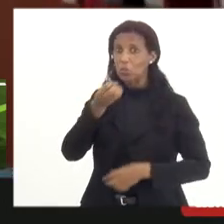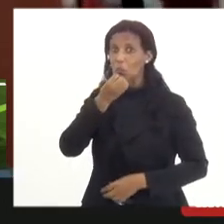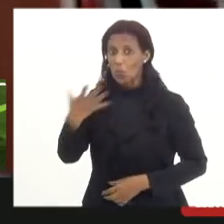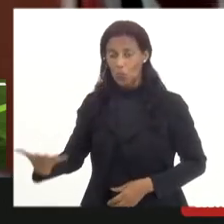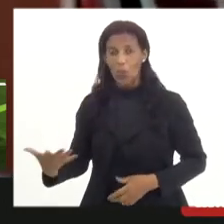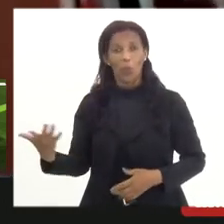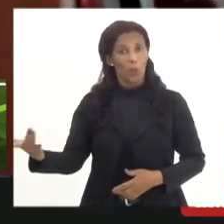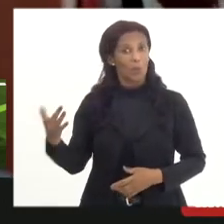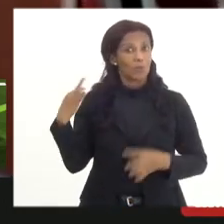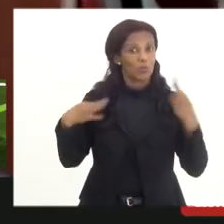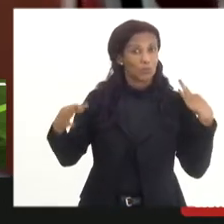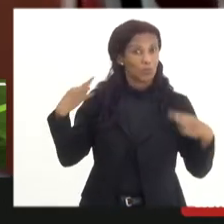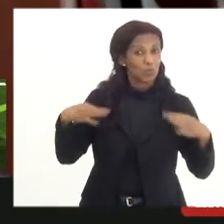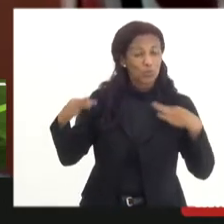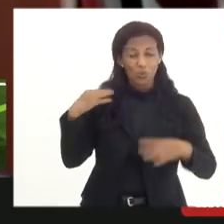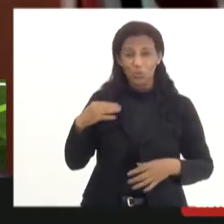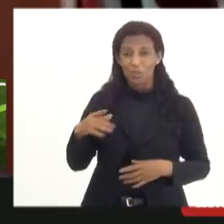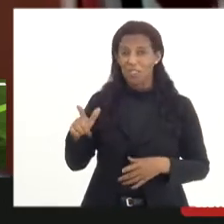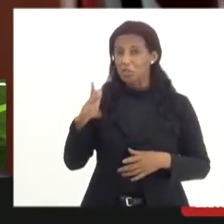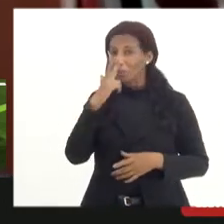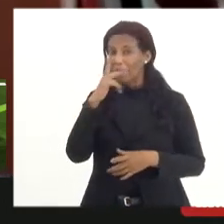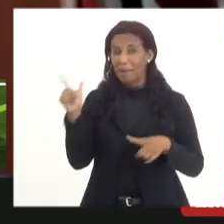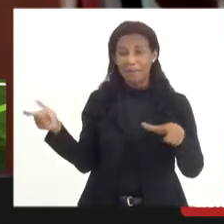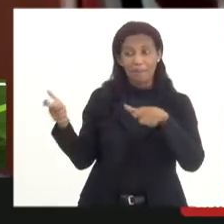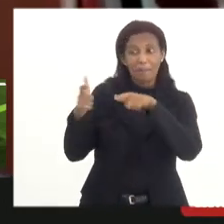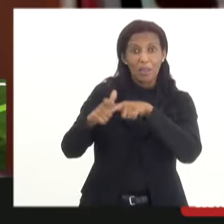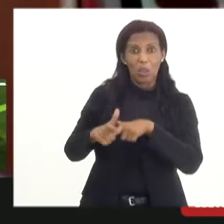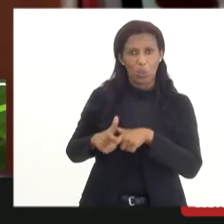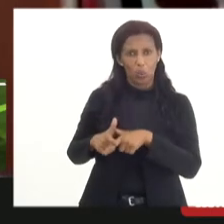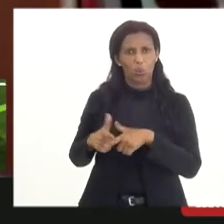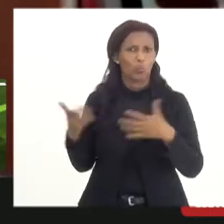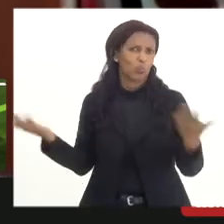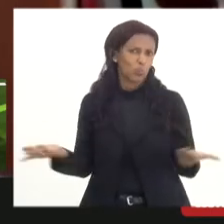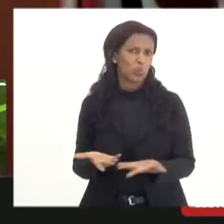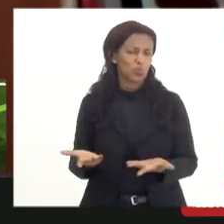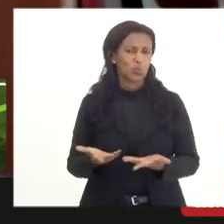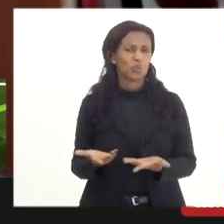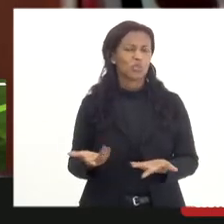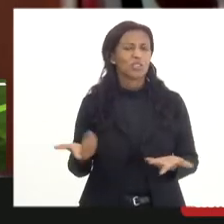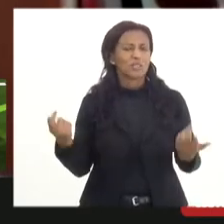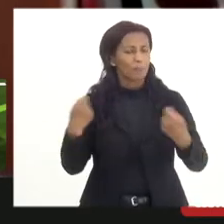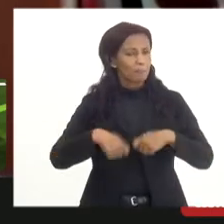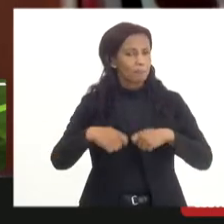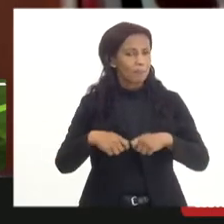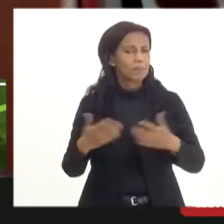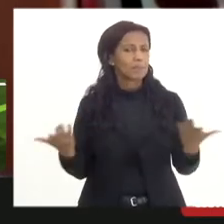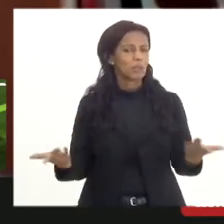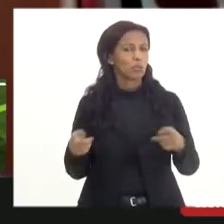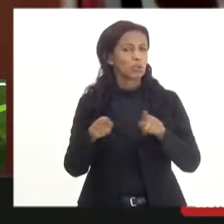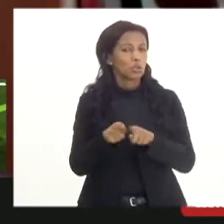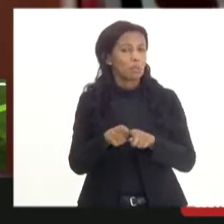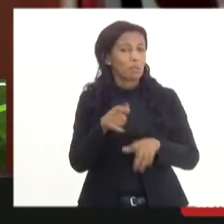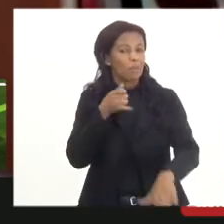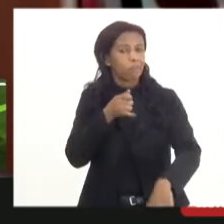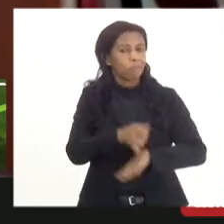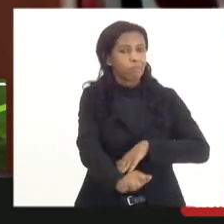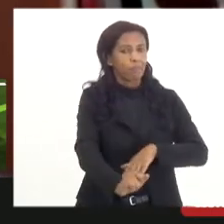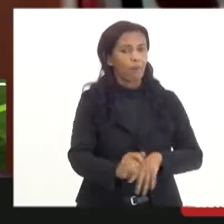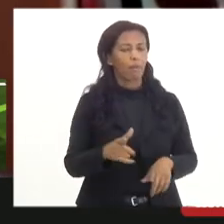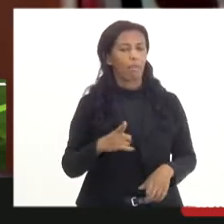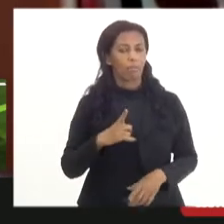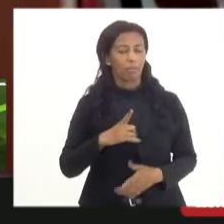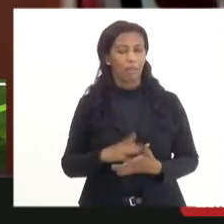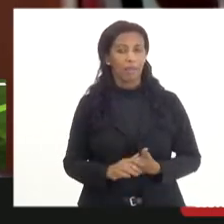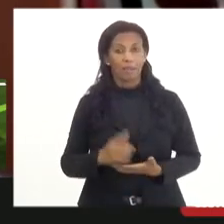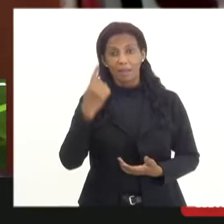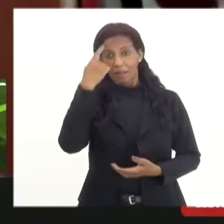mas o turismo hoje é muitíssimo menor do que muitos pensam, então muito senso comum também equivocado. E a ideia